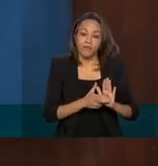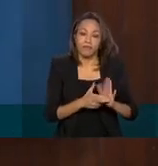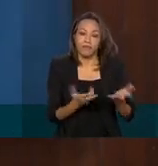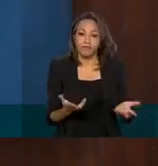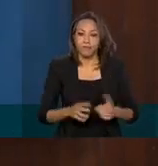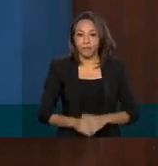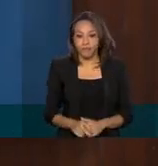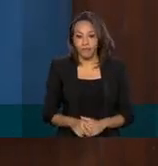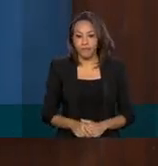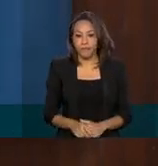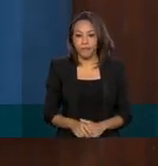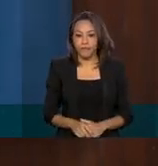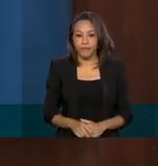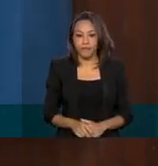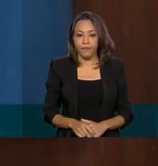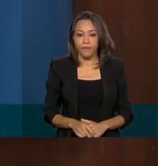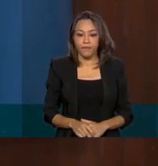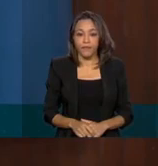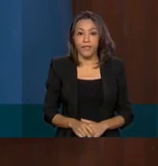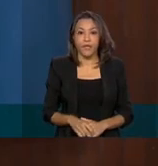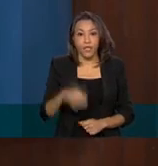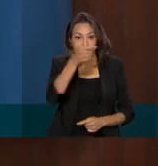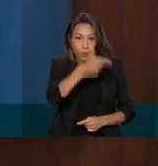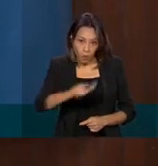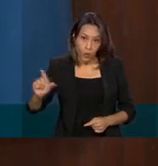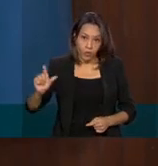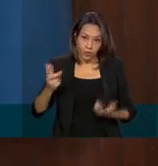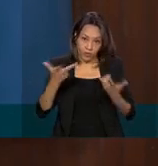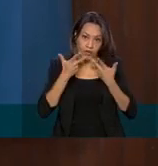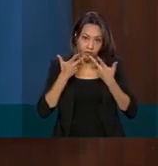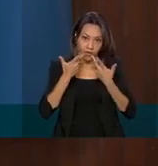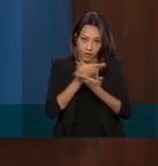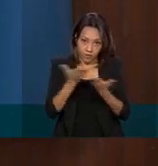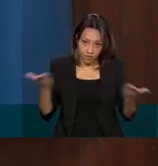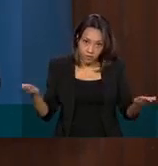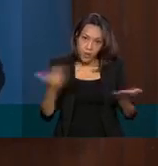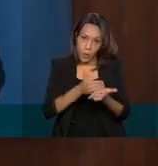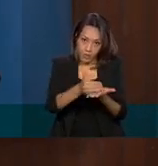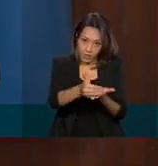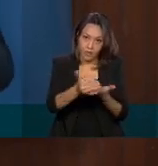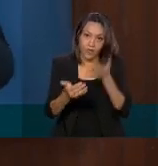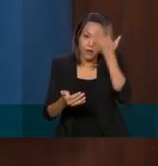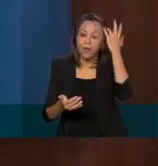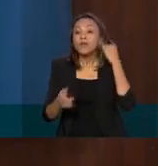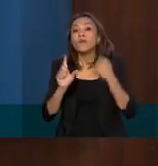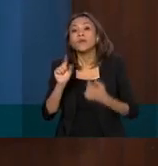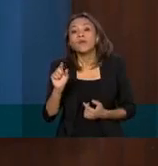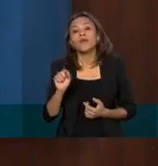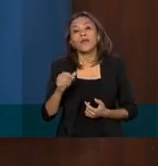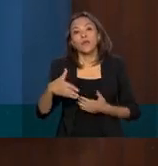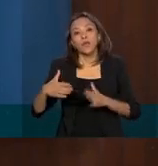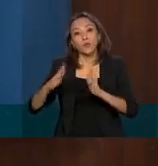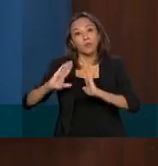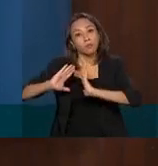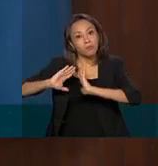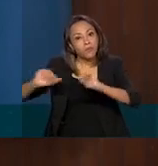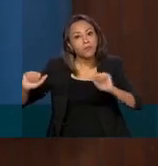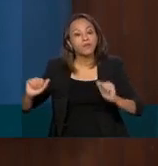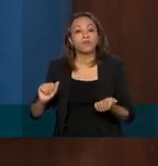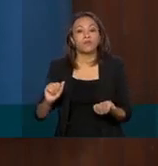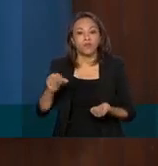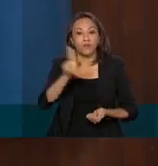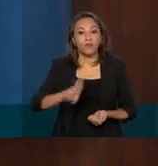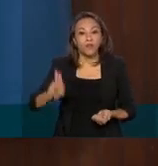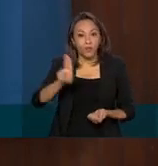gera. E um outro ponto que eu queria destacar como consideração inicial é que as autorizações de uso emergencial